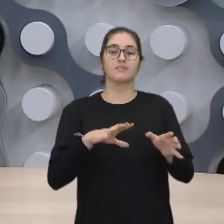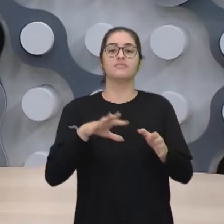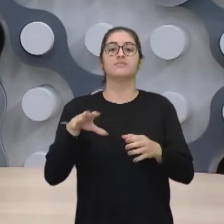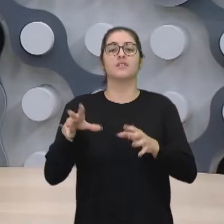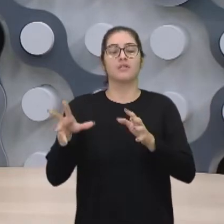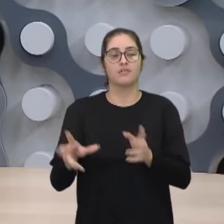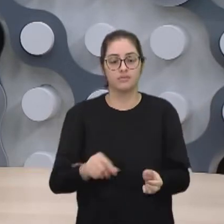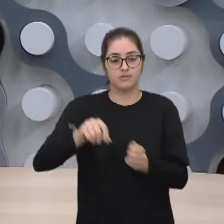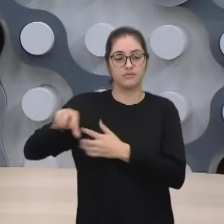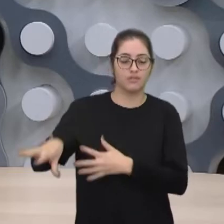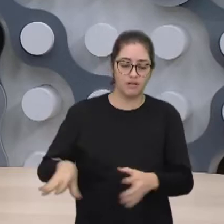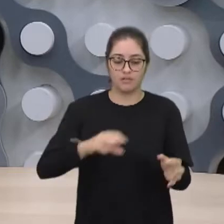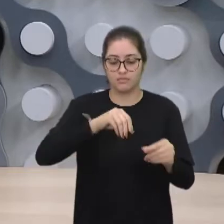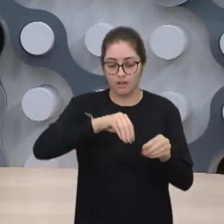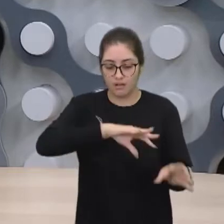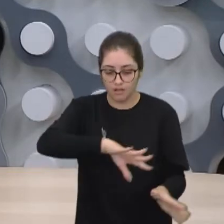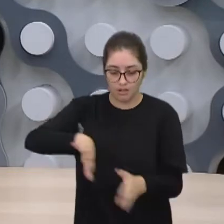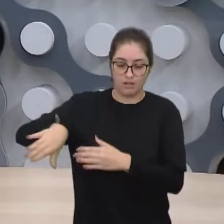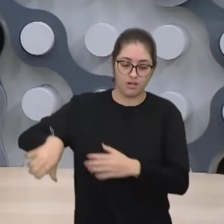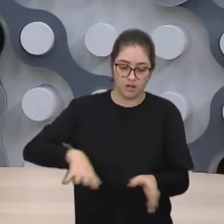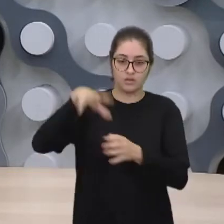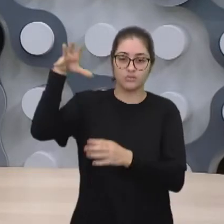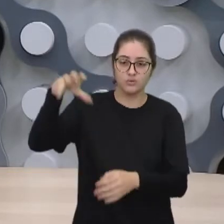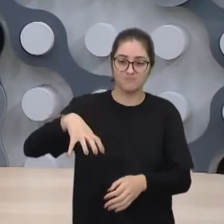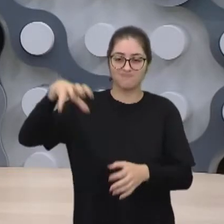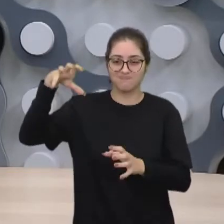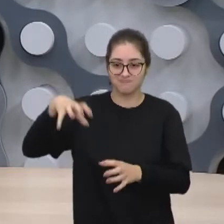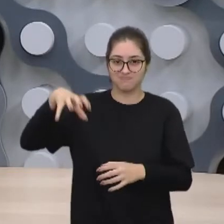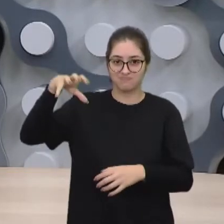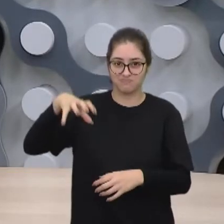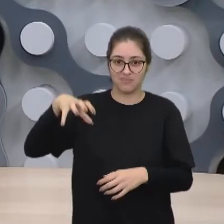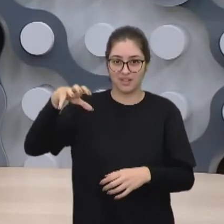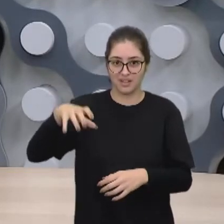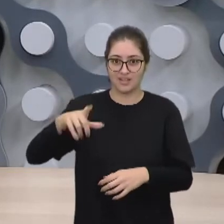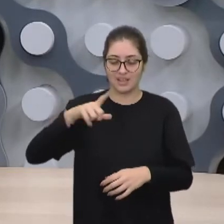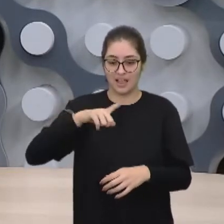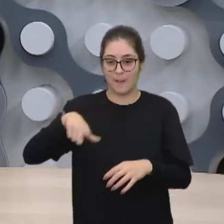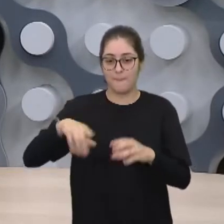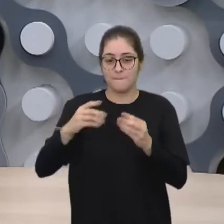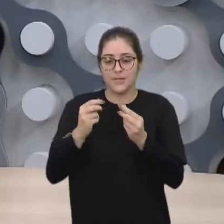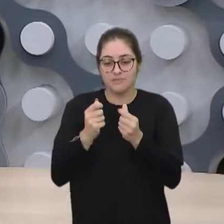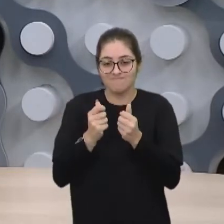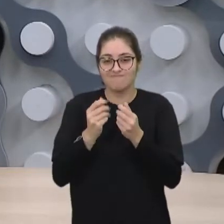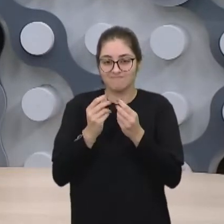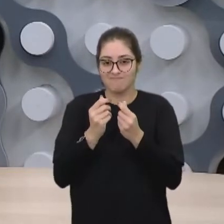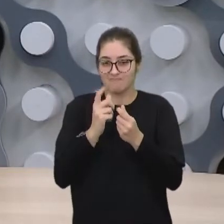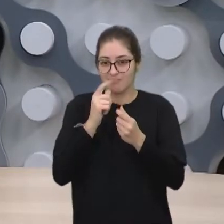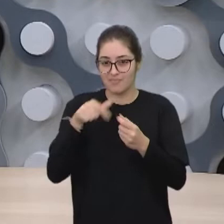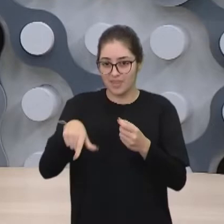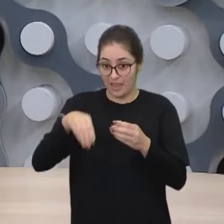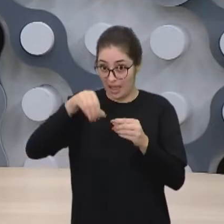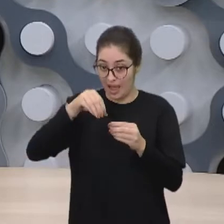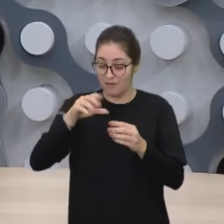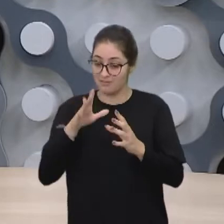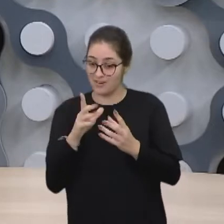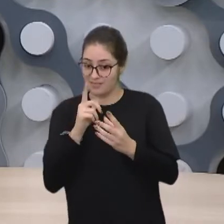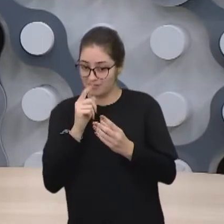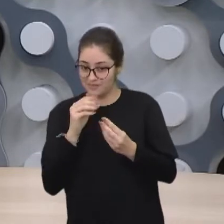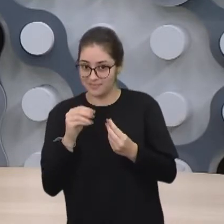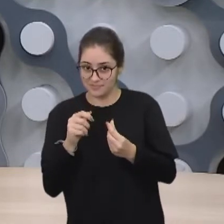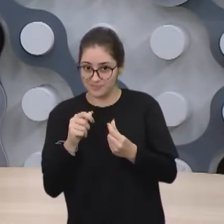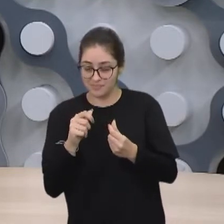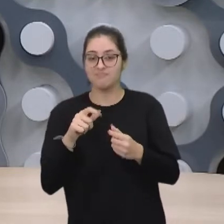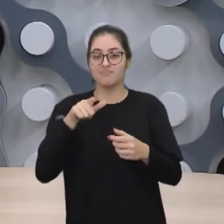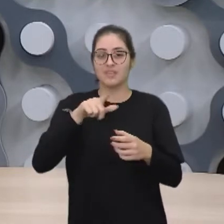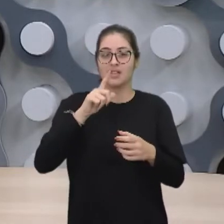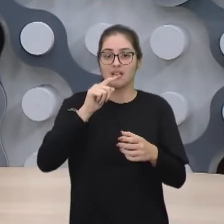colocando terra, chove, né, tem já a umidade, já tem a água dessa própria terra. Então, essa